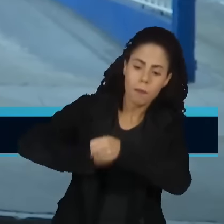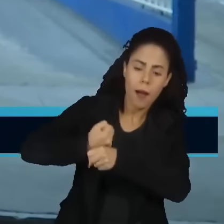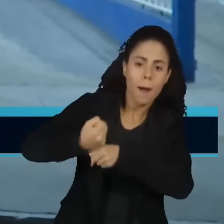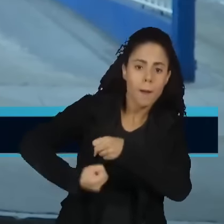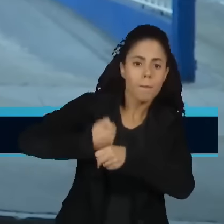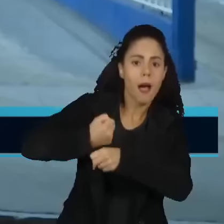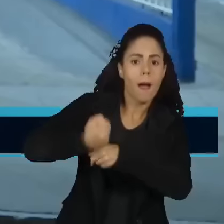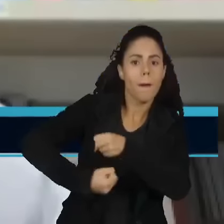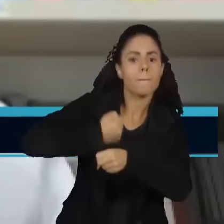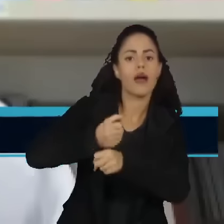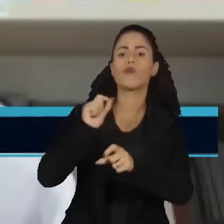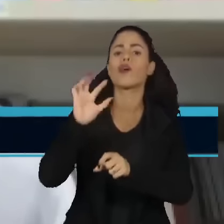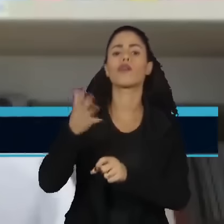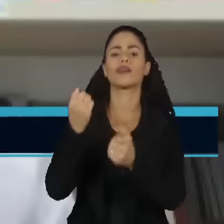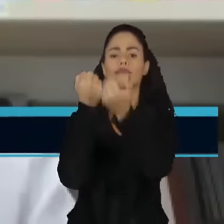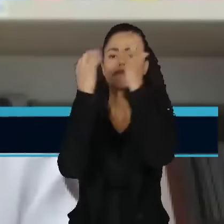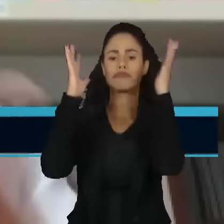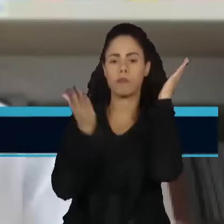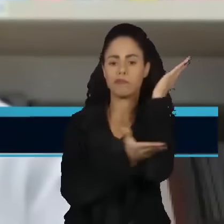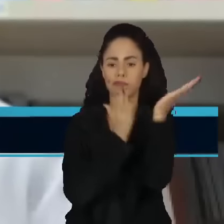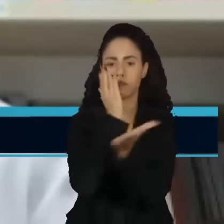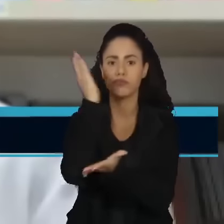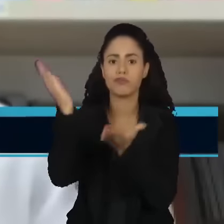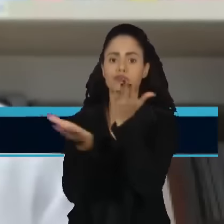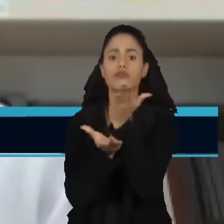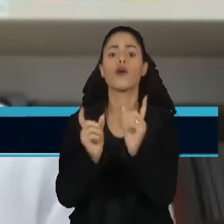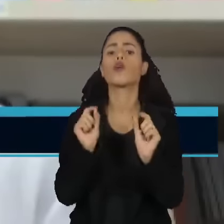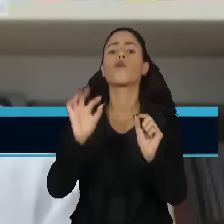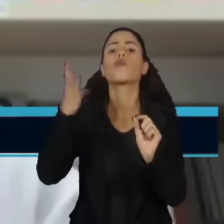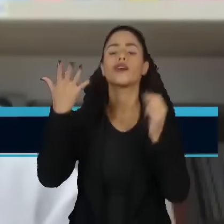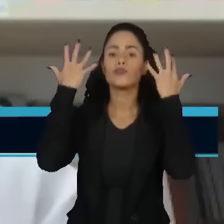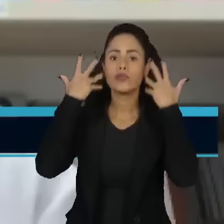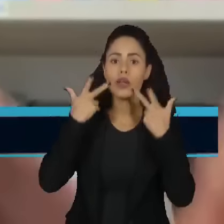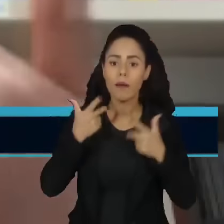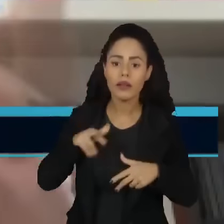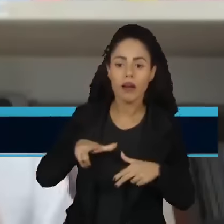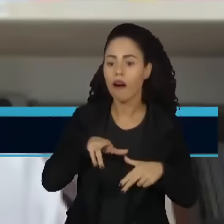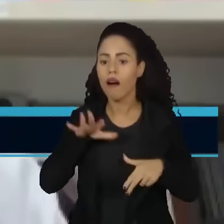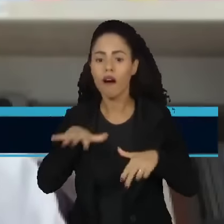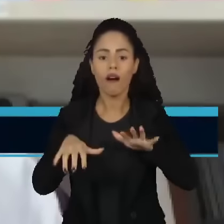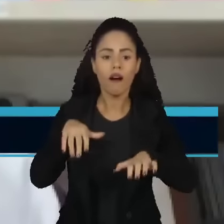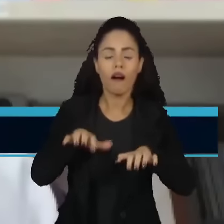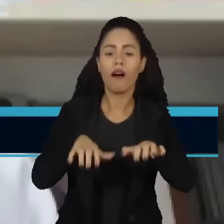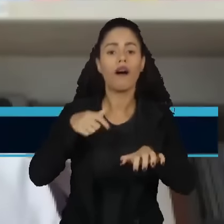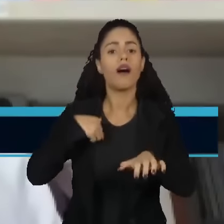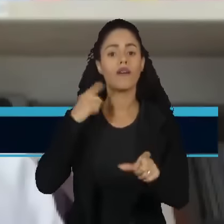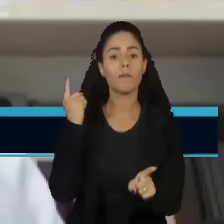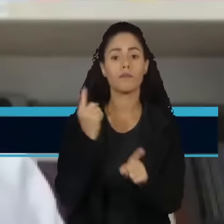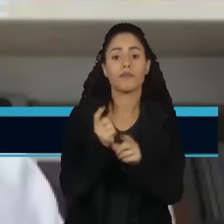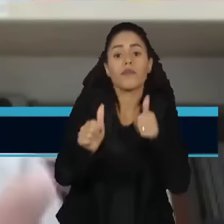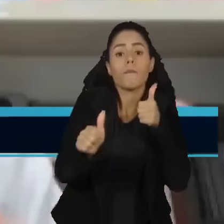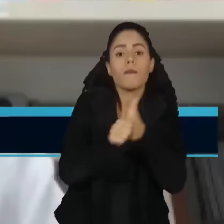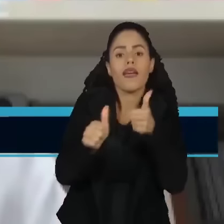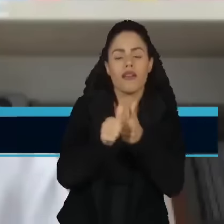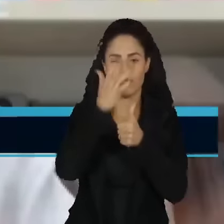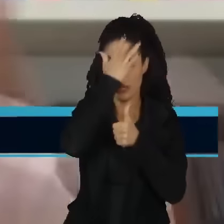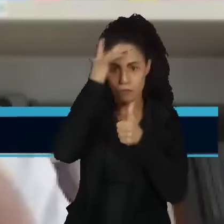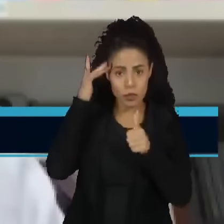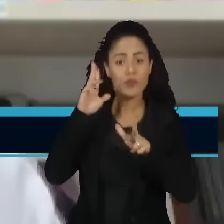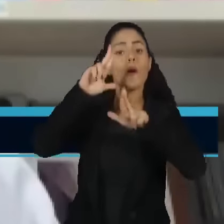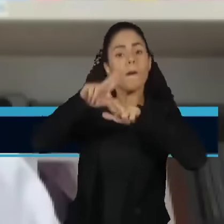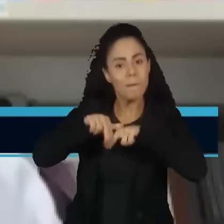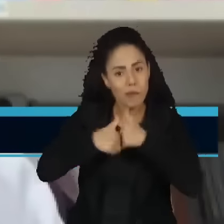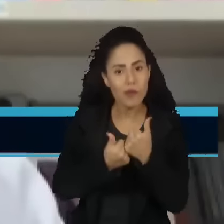destruição do meio ambiente e à medida que você destrói o meio ambiente os animais vão chegando mais perto da casa das pessoas e com isso